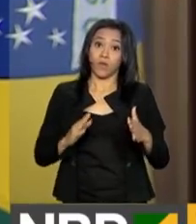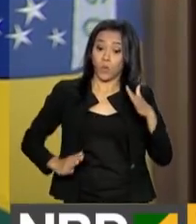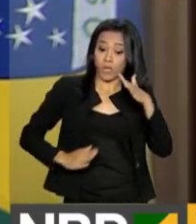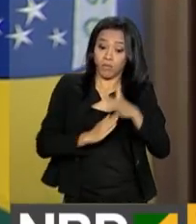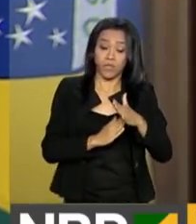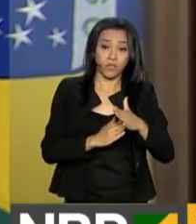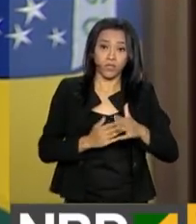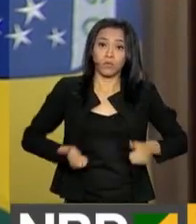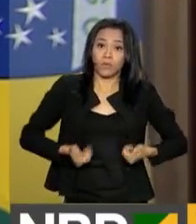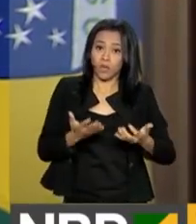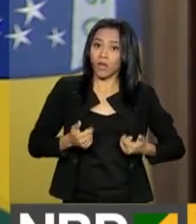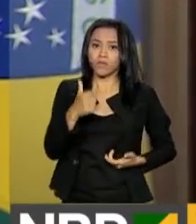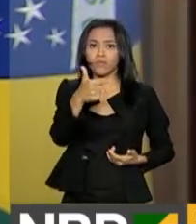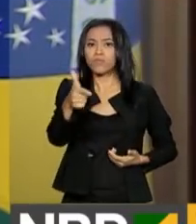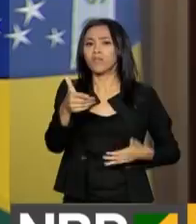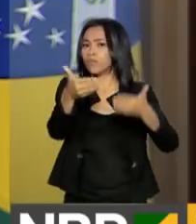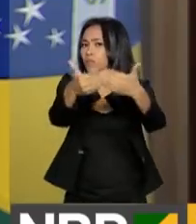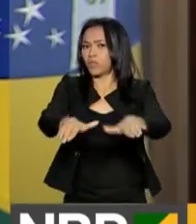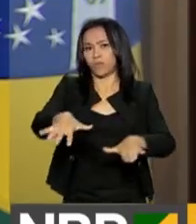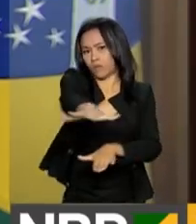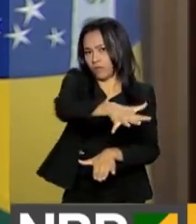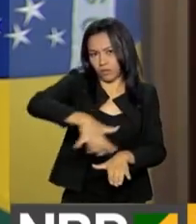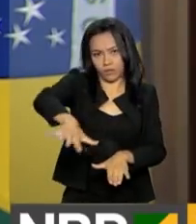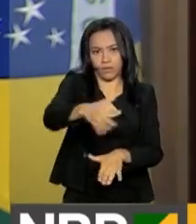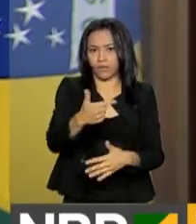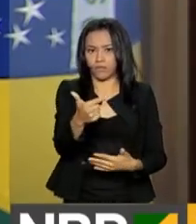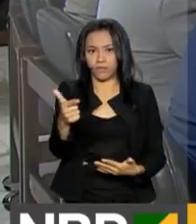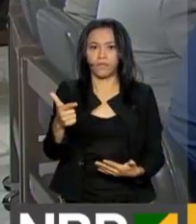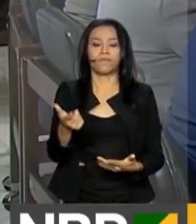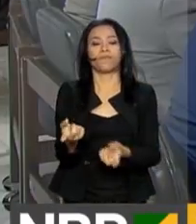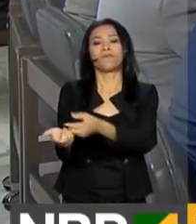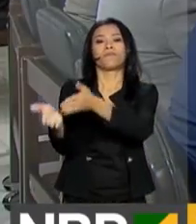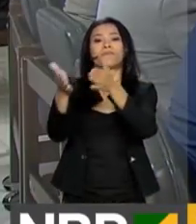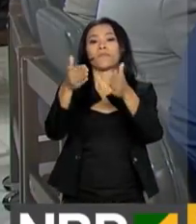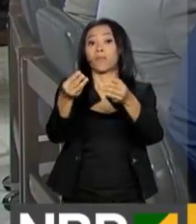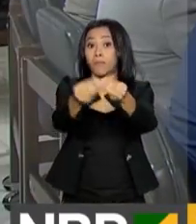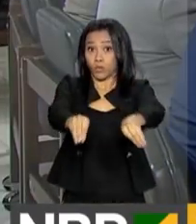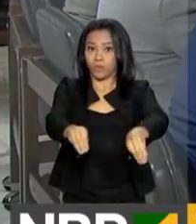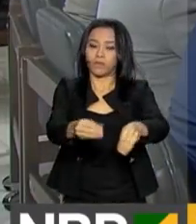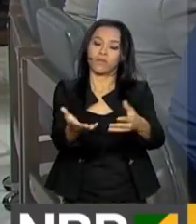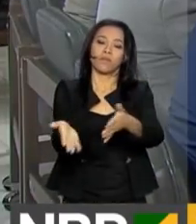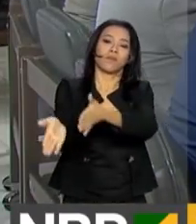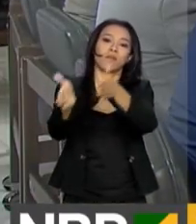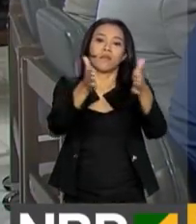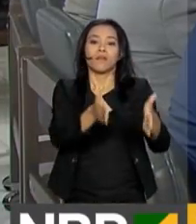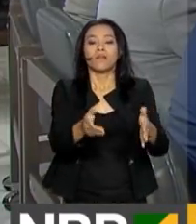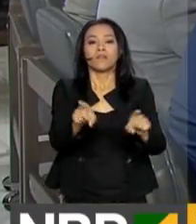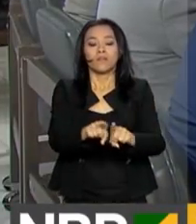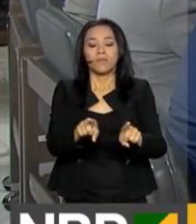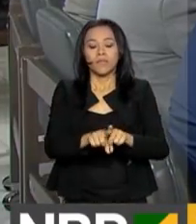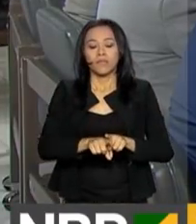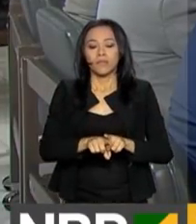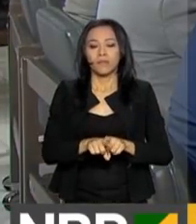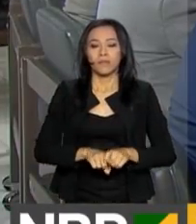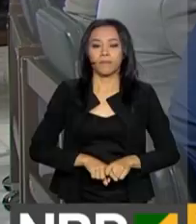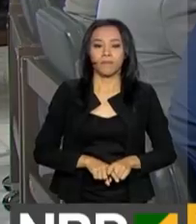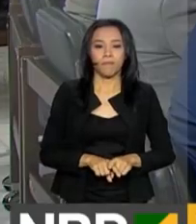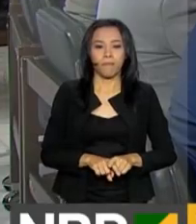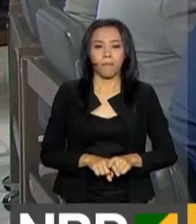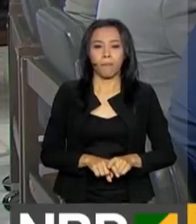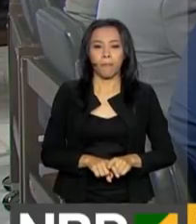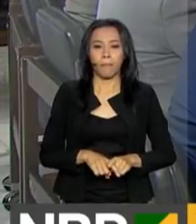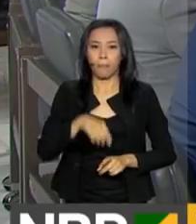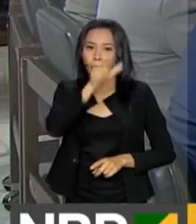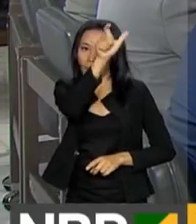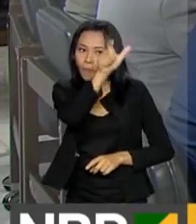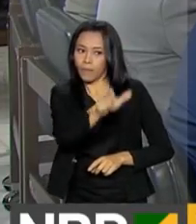essa essa atividade educacional também é aqui no plano do kassab